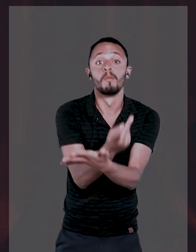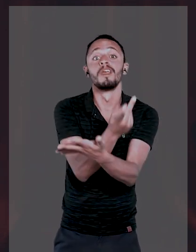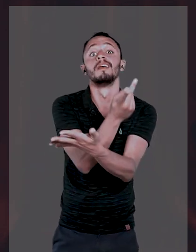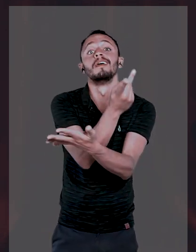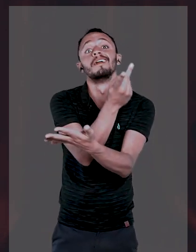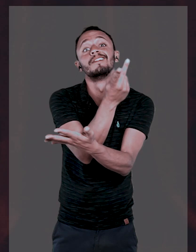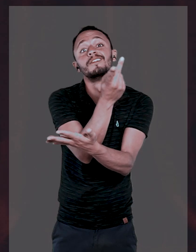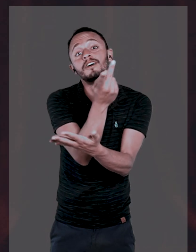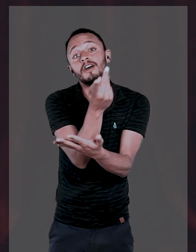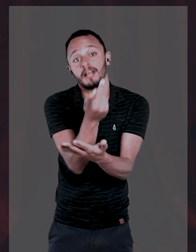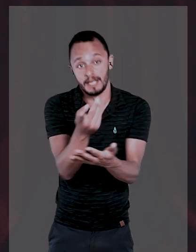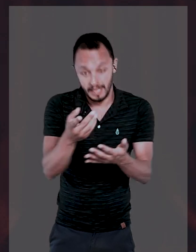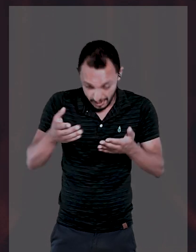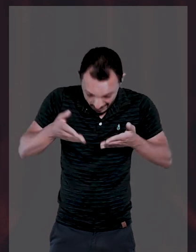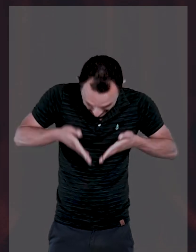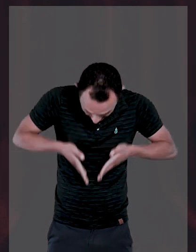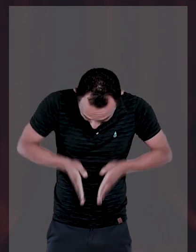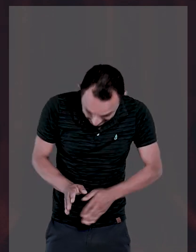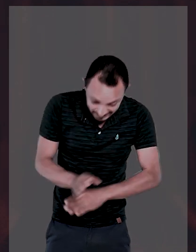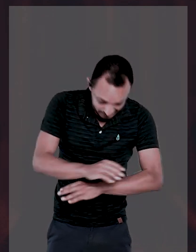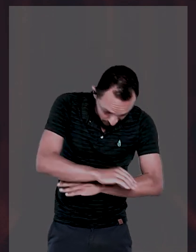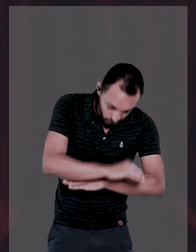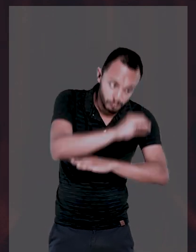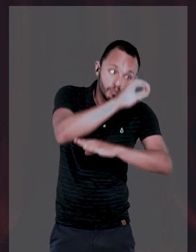do momento.